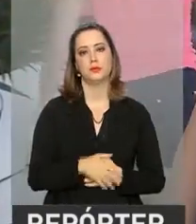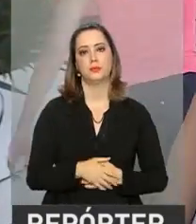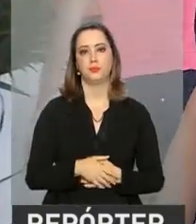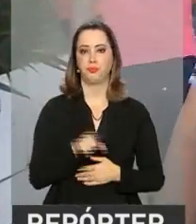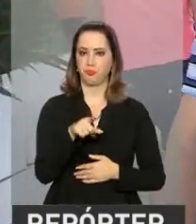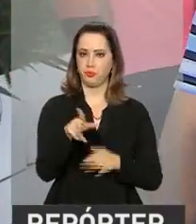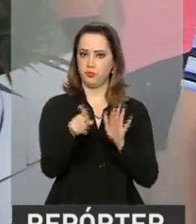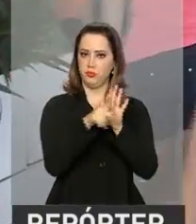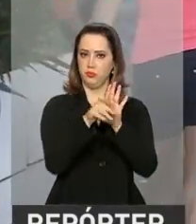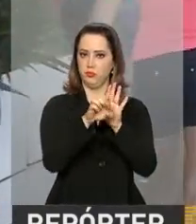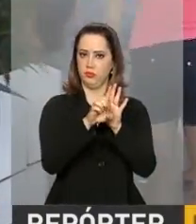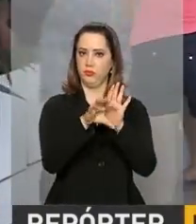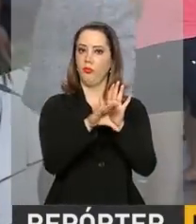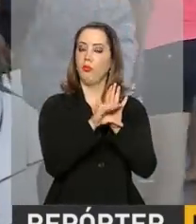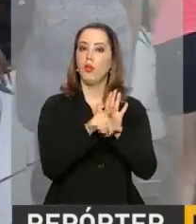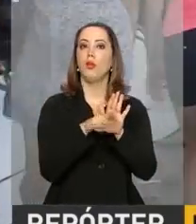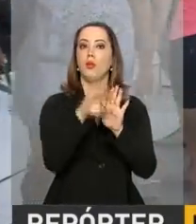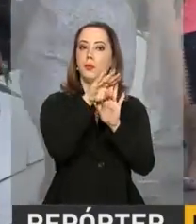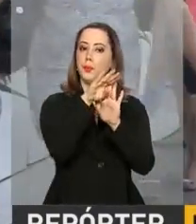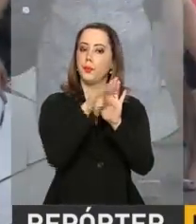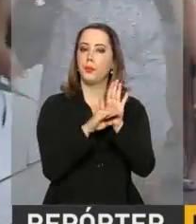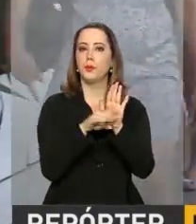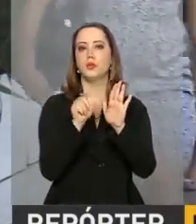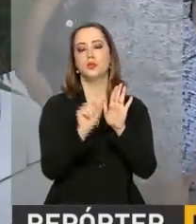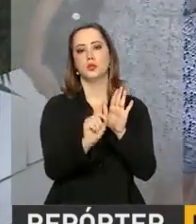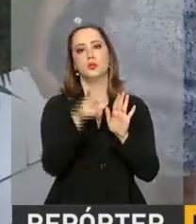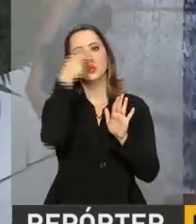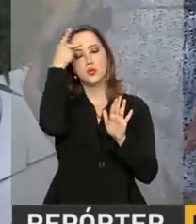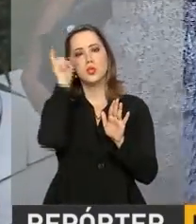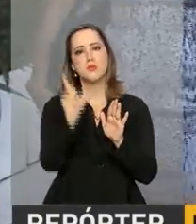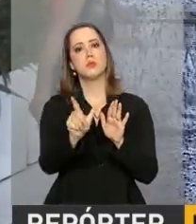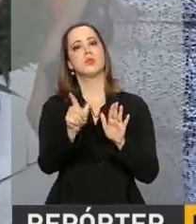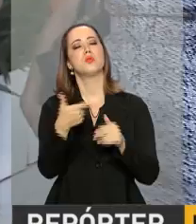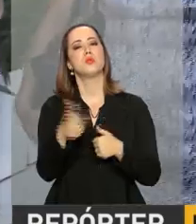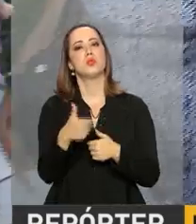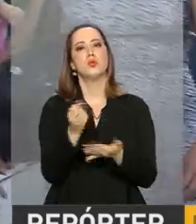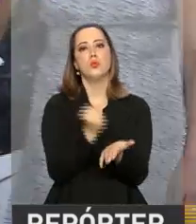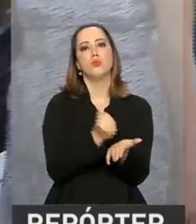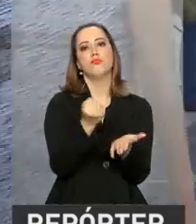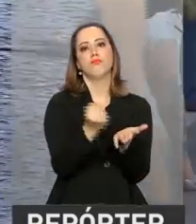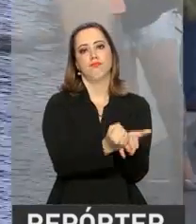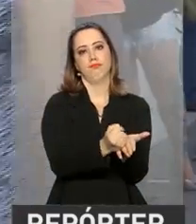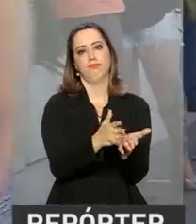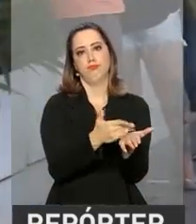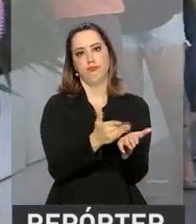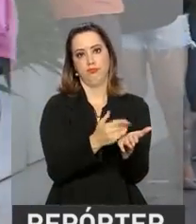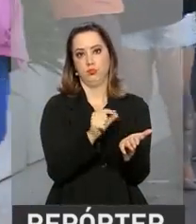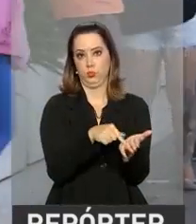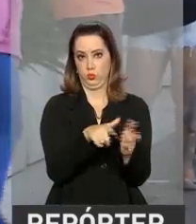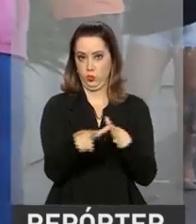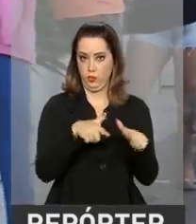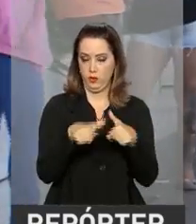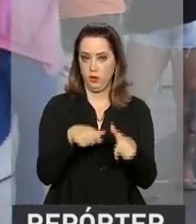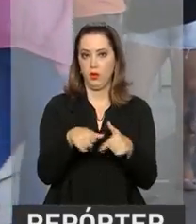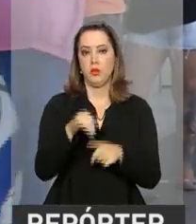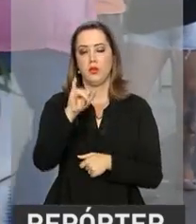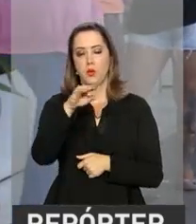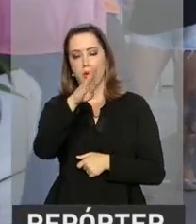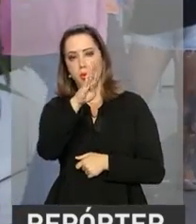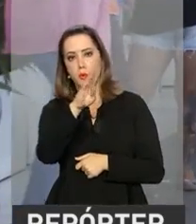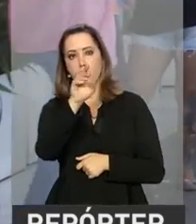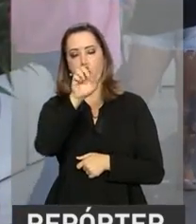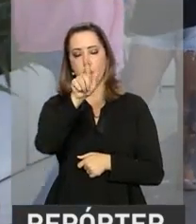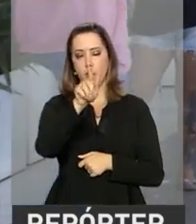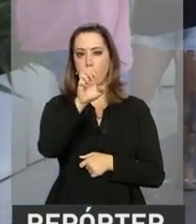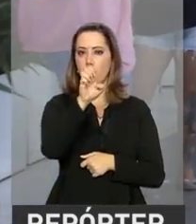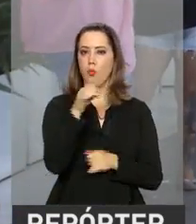contribuiu para diminuir o número de trabalhadores domésticos que estavam na informalidade segundo dados do IBGE entre Janeiro e